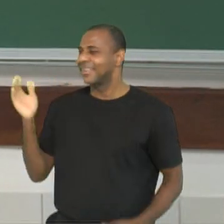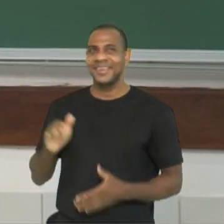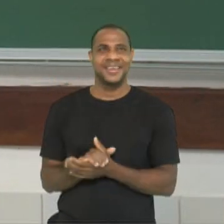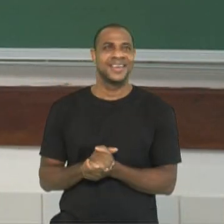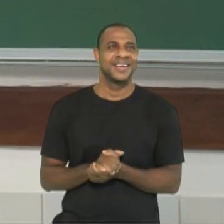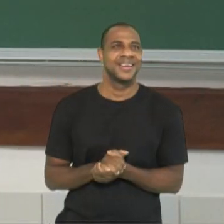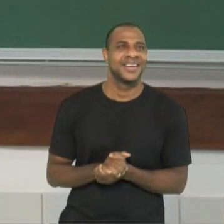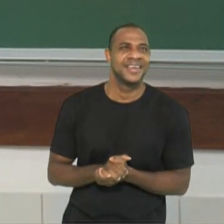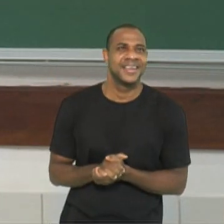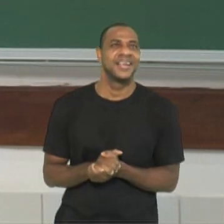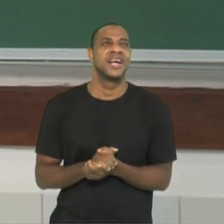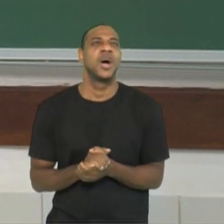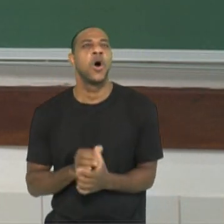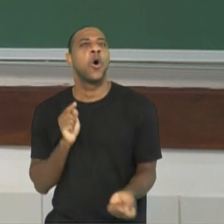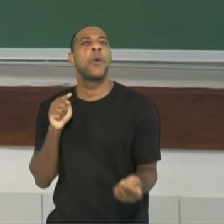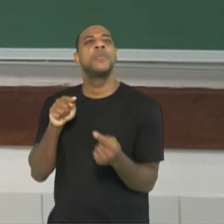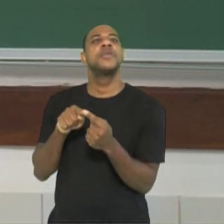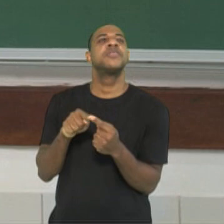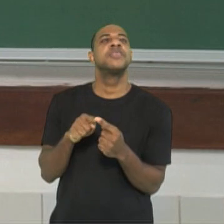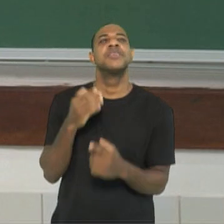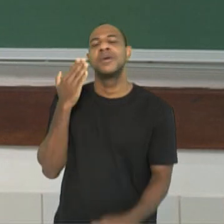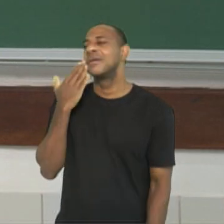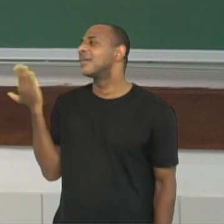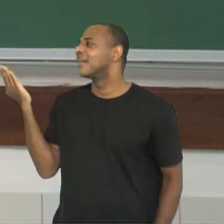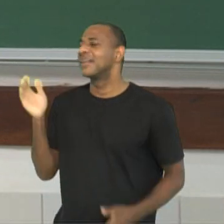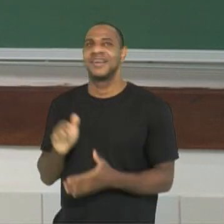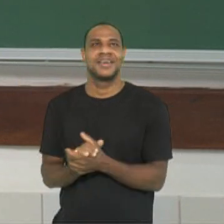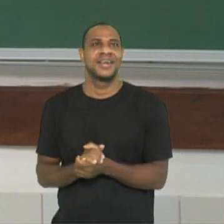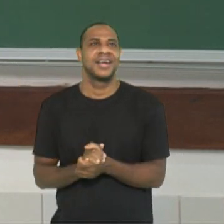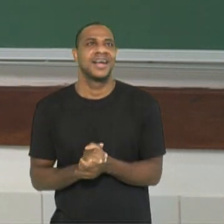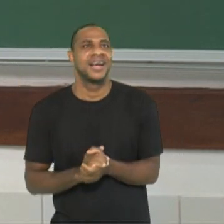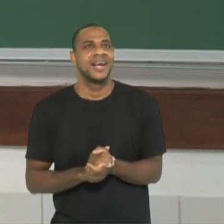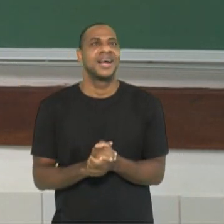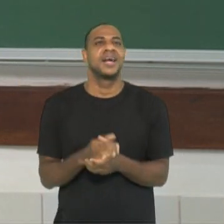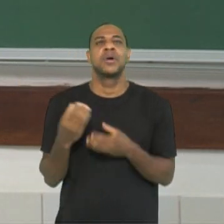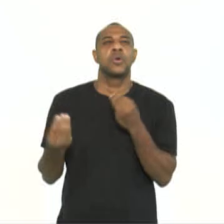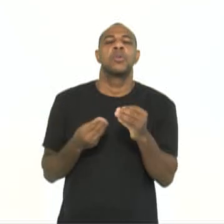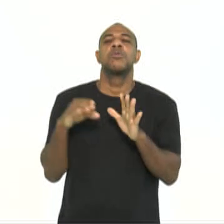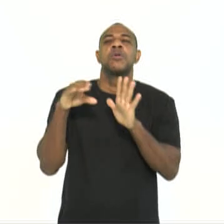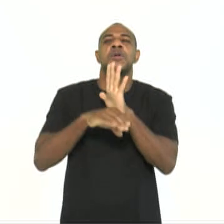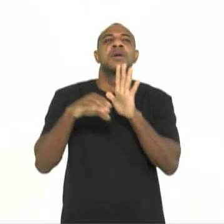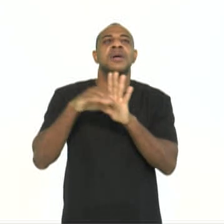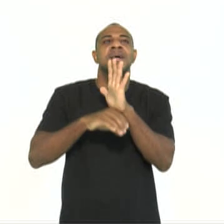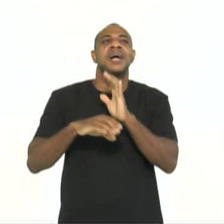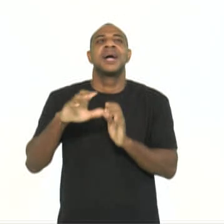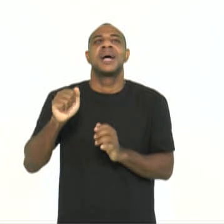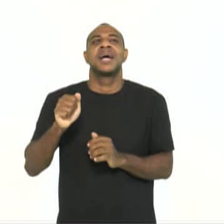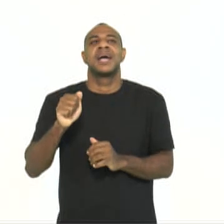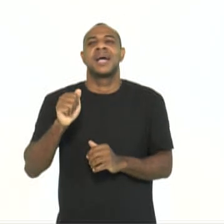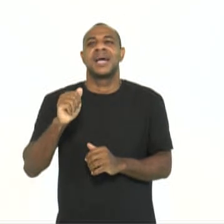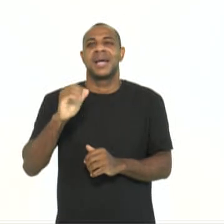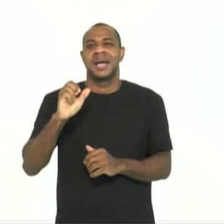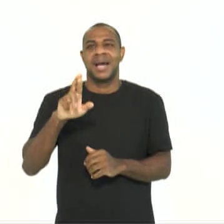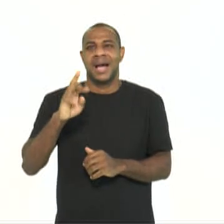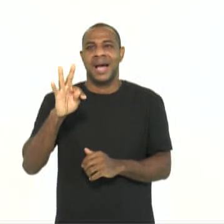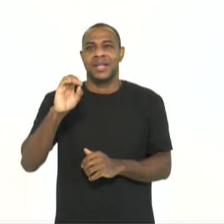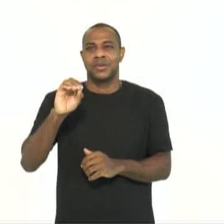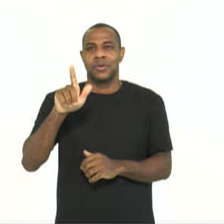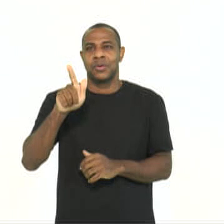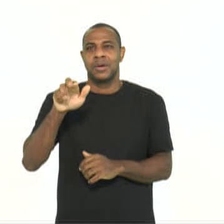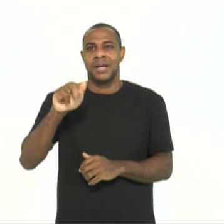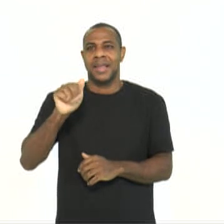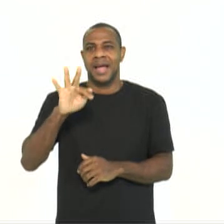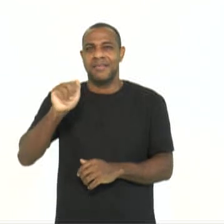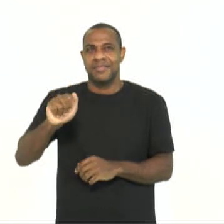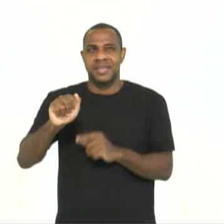ó, os nossos objetivos. Então, passado eles, eu trago para você a definição de cartografia. Que a